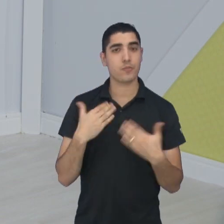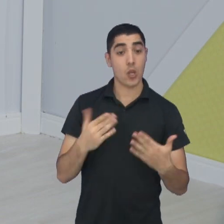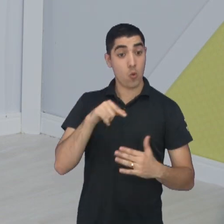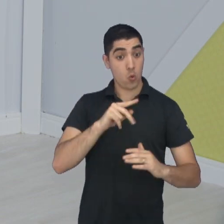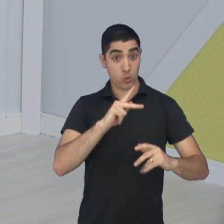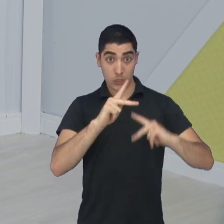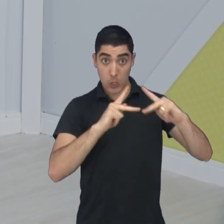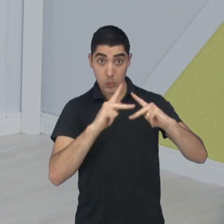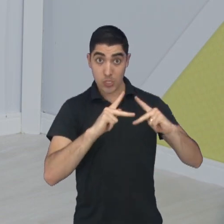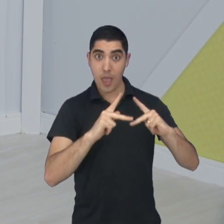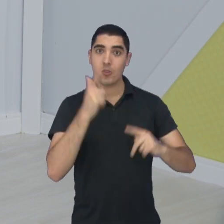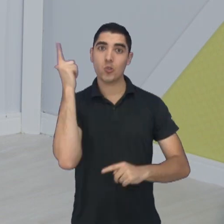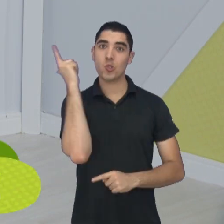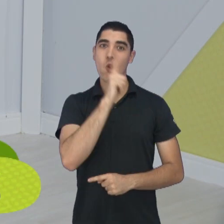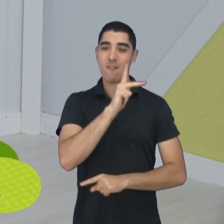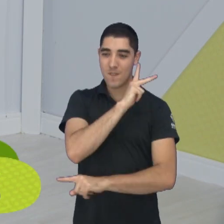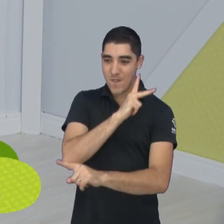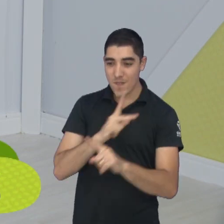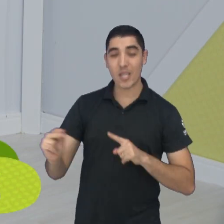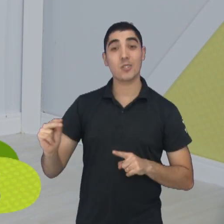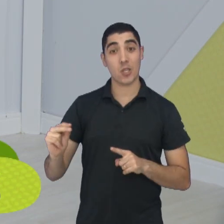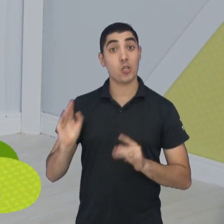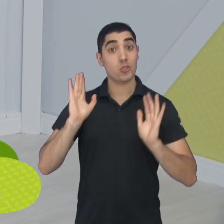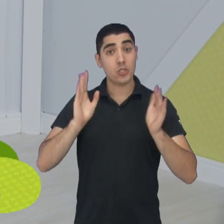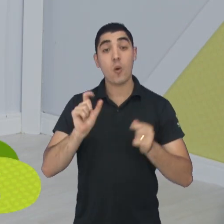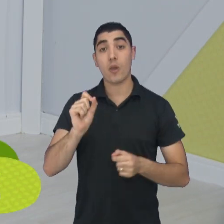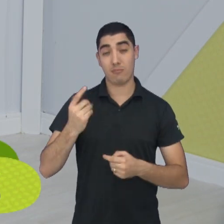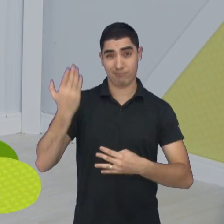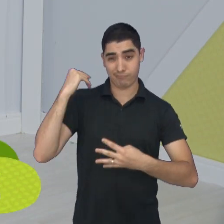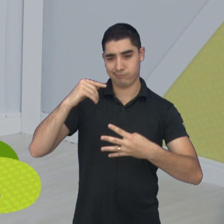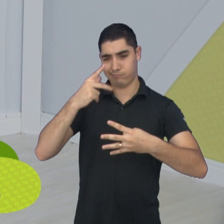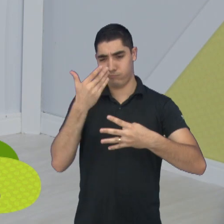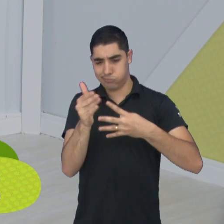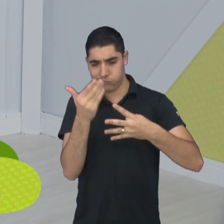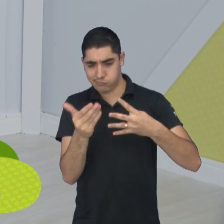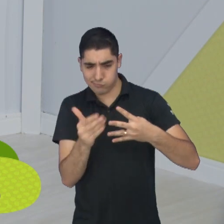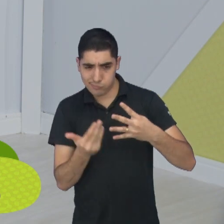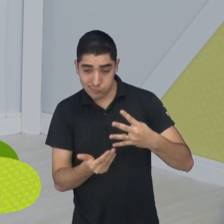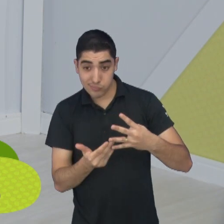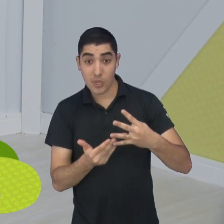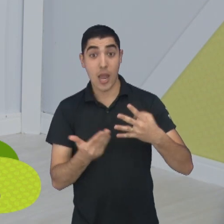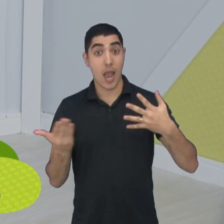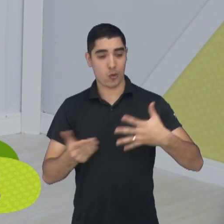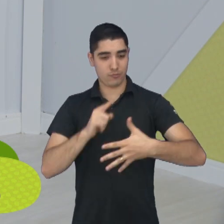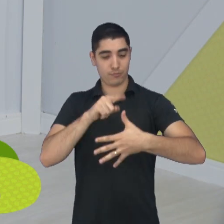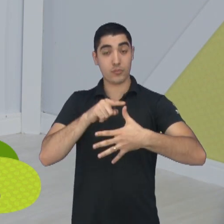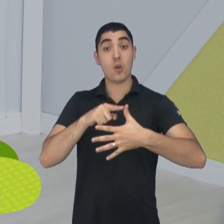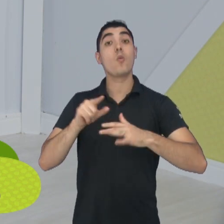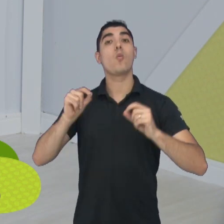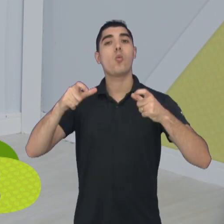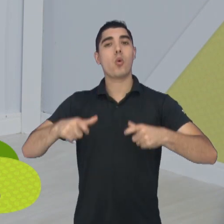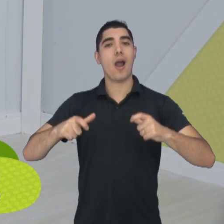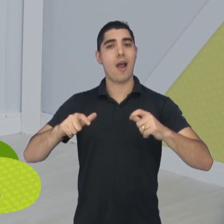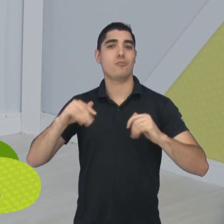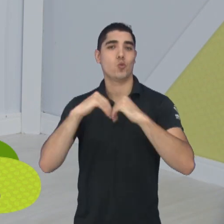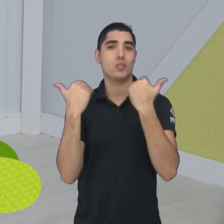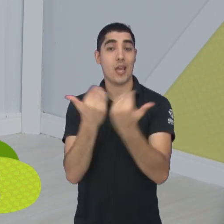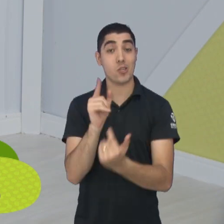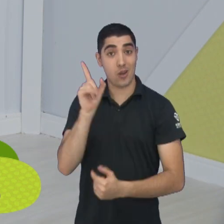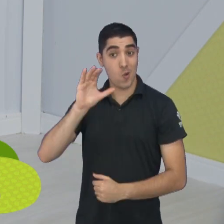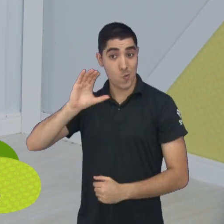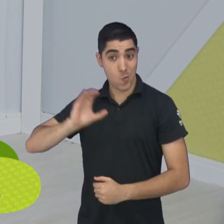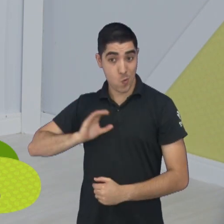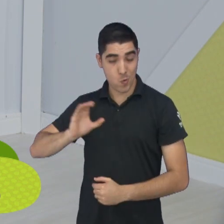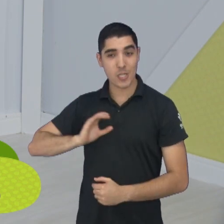Basquetebol voltou a vencer na competição depois de 4 derrotas consecutivas. Em partida realizada no ginásio do Parque São Jorge, o ginásio